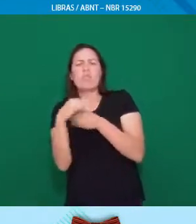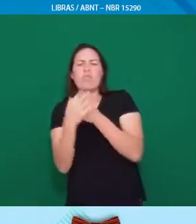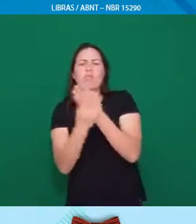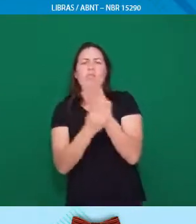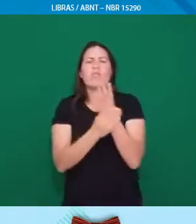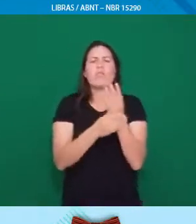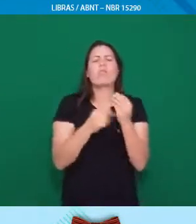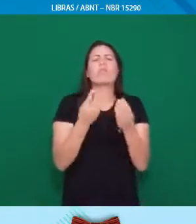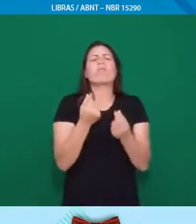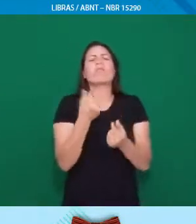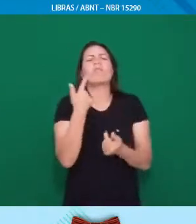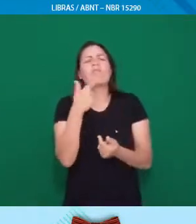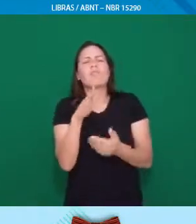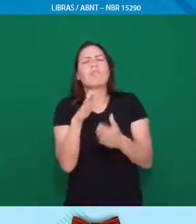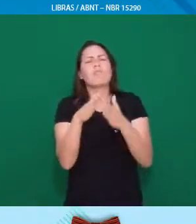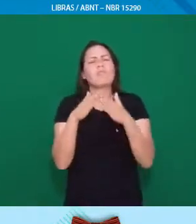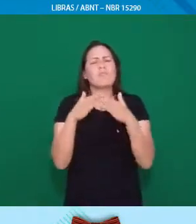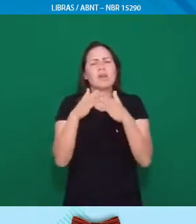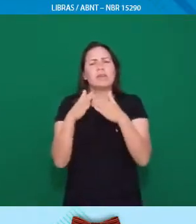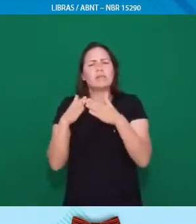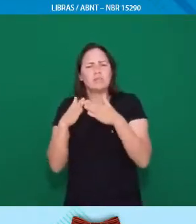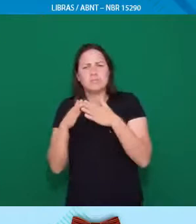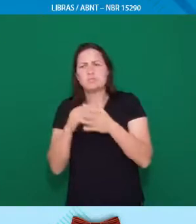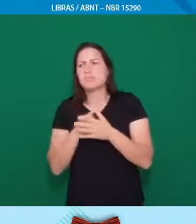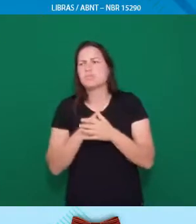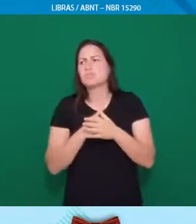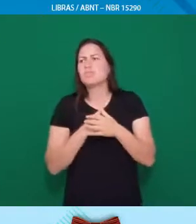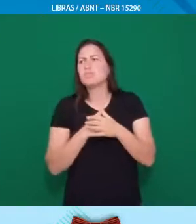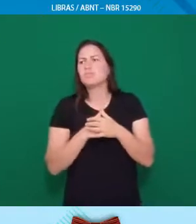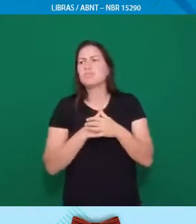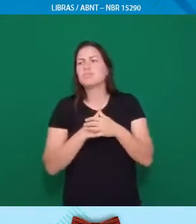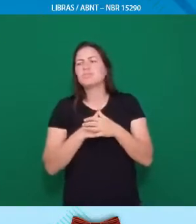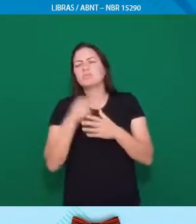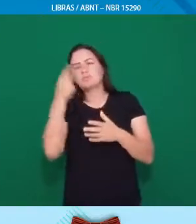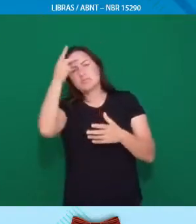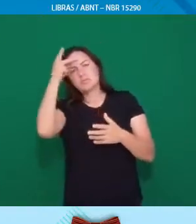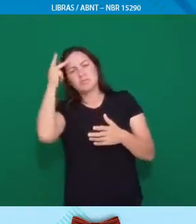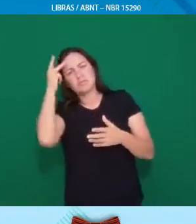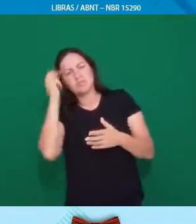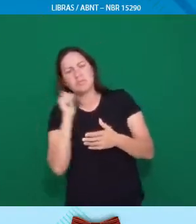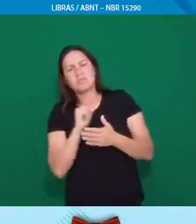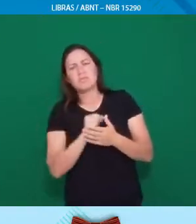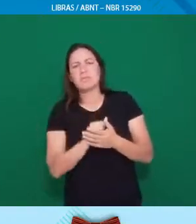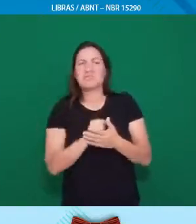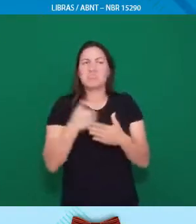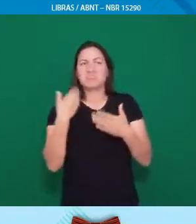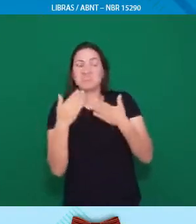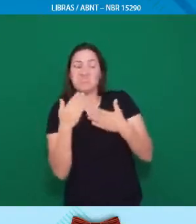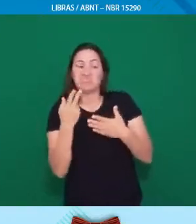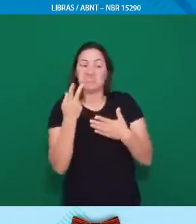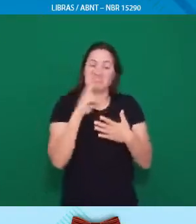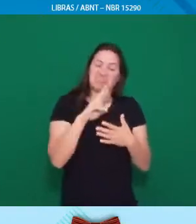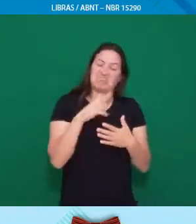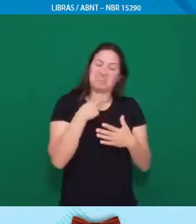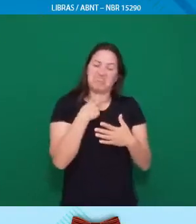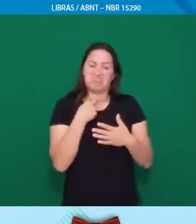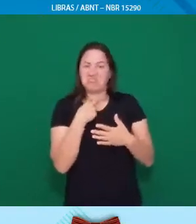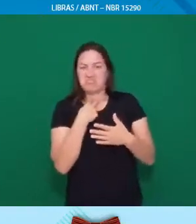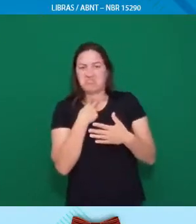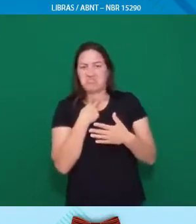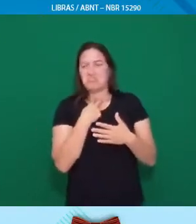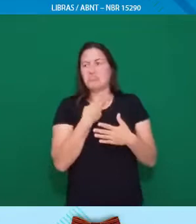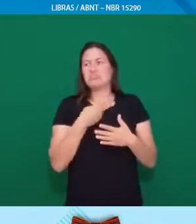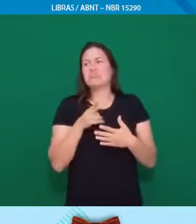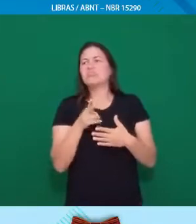Quantas vezes a Marli Marli bateu na nossa porta trás disso algumas vezes ajudando outras vezes não